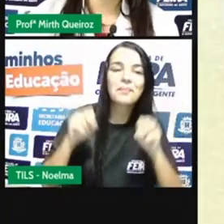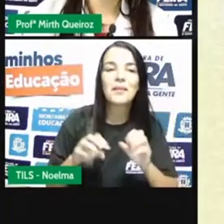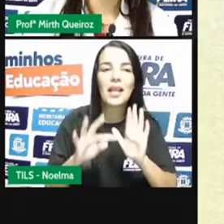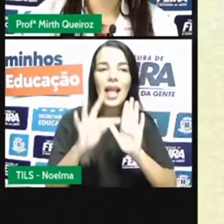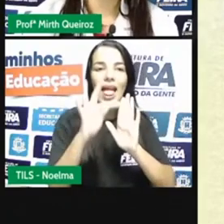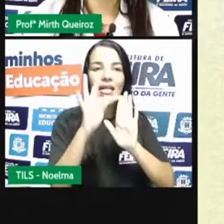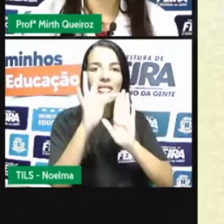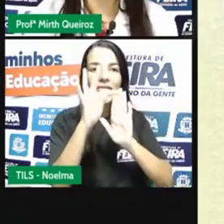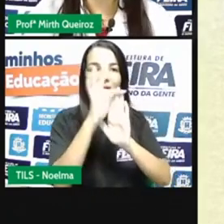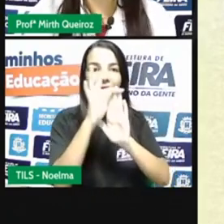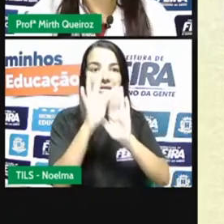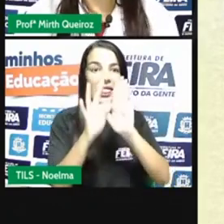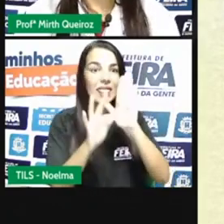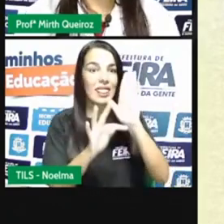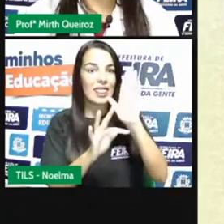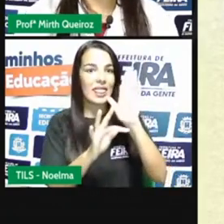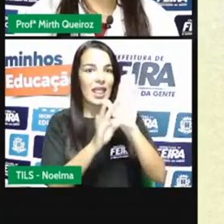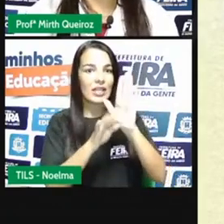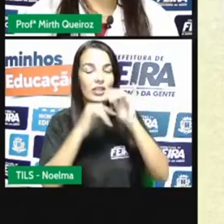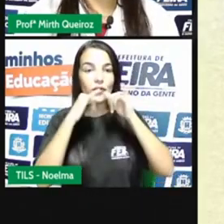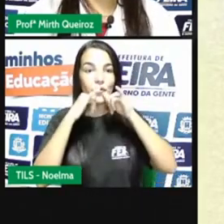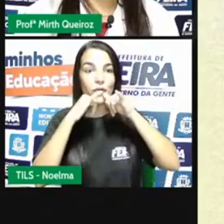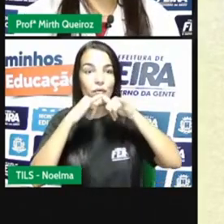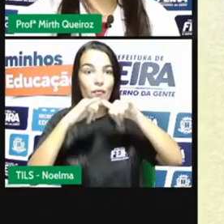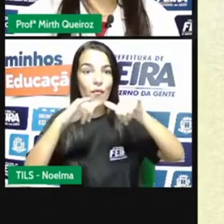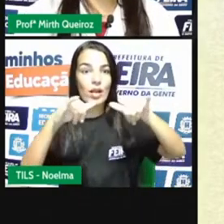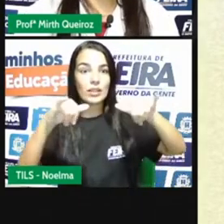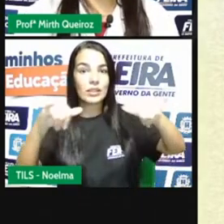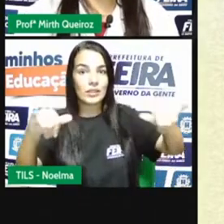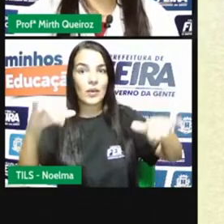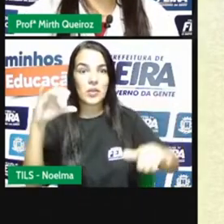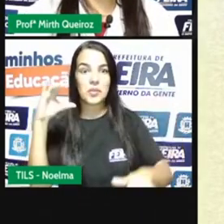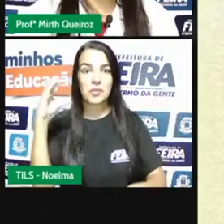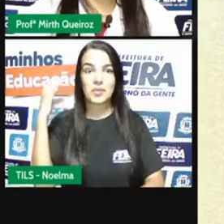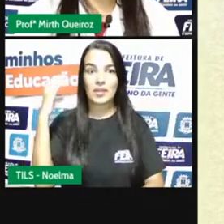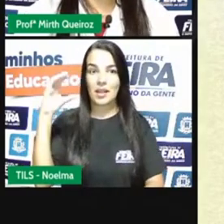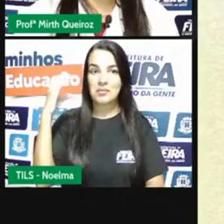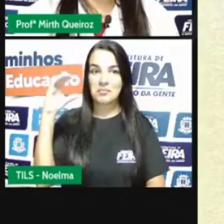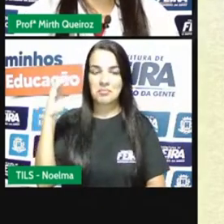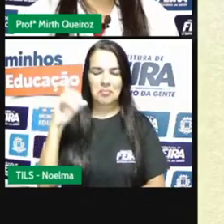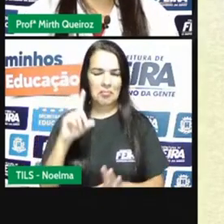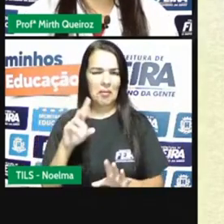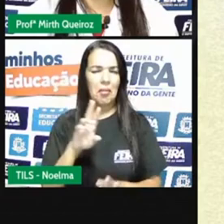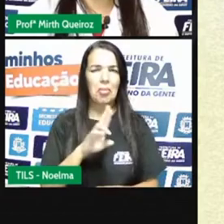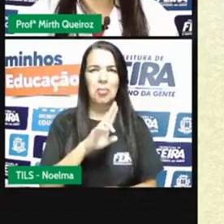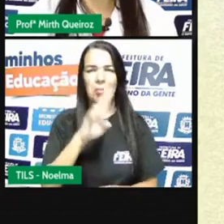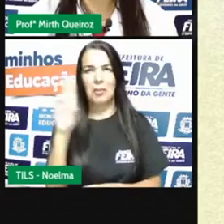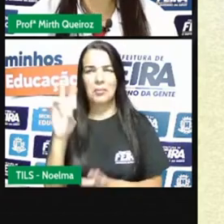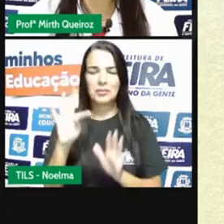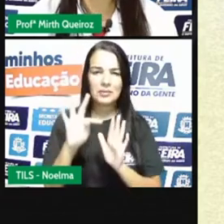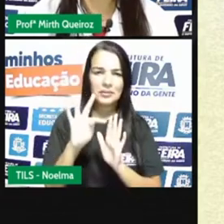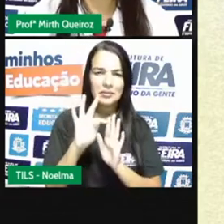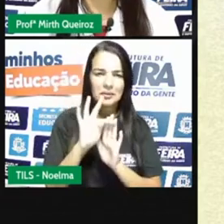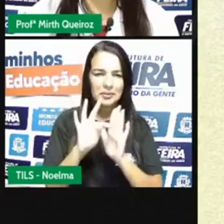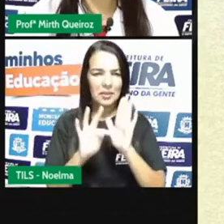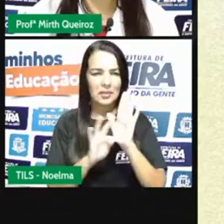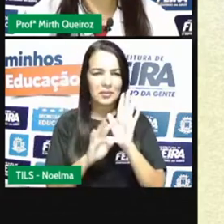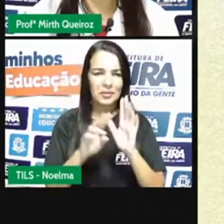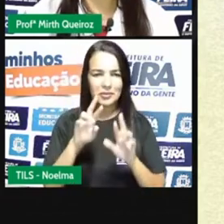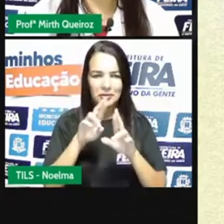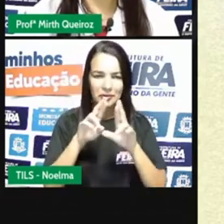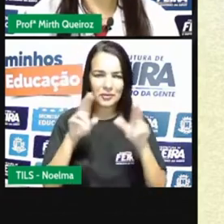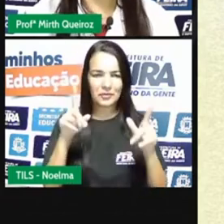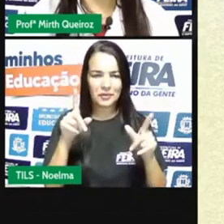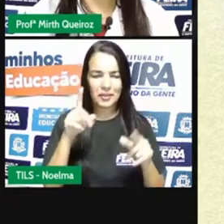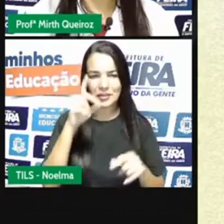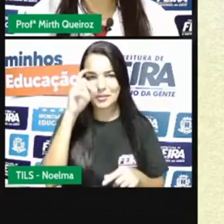texto de divulgação científica. Que nome difícil, né? Texto de divulgação científica. O que é